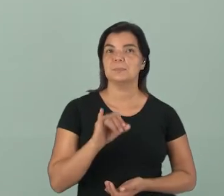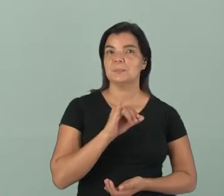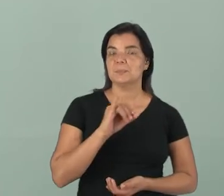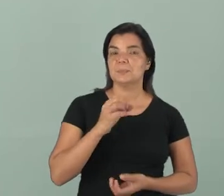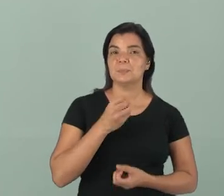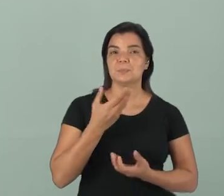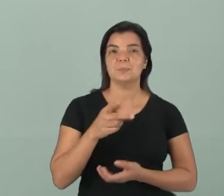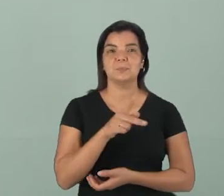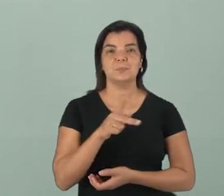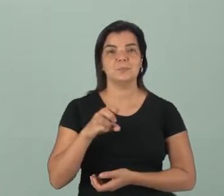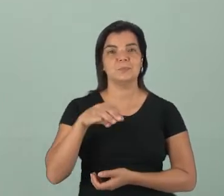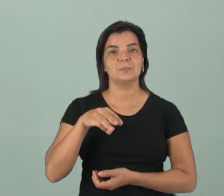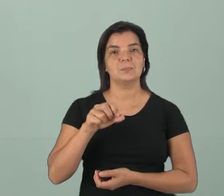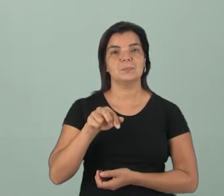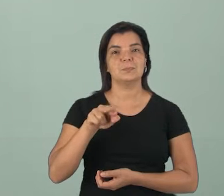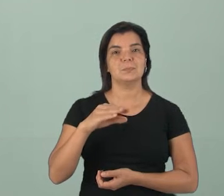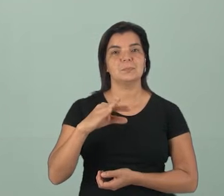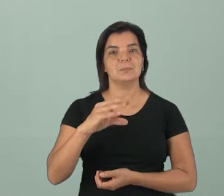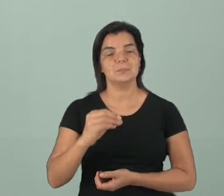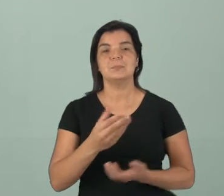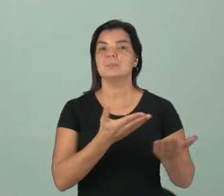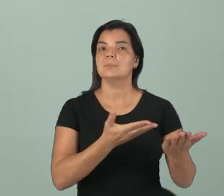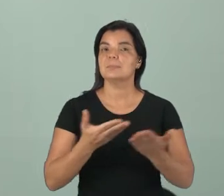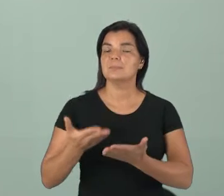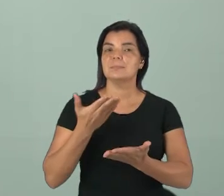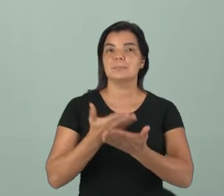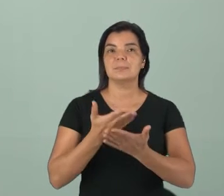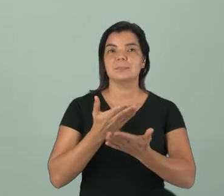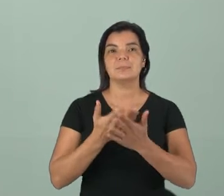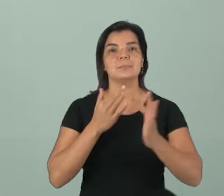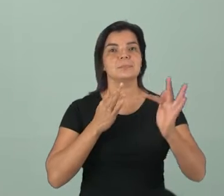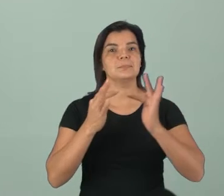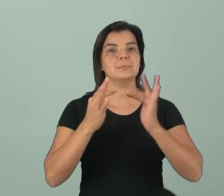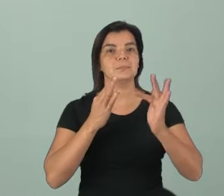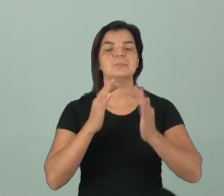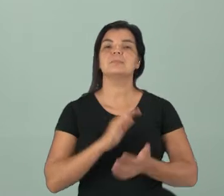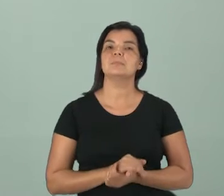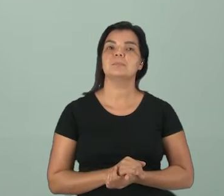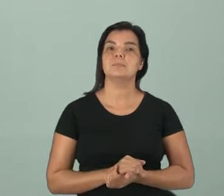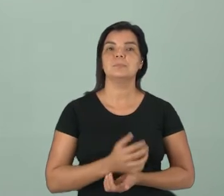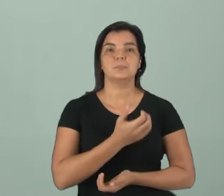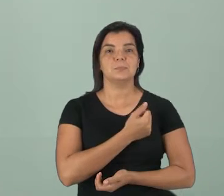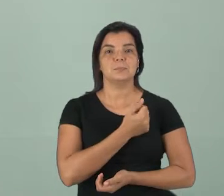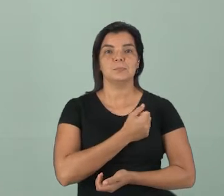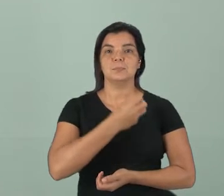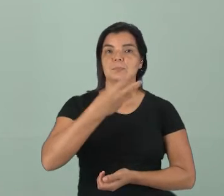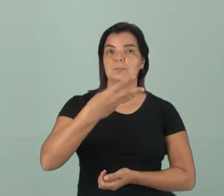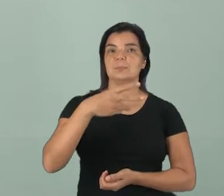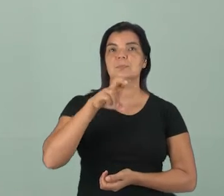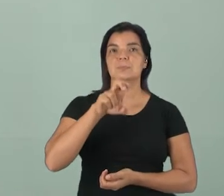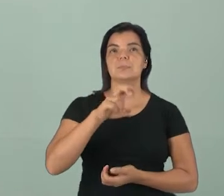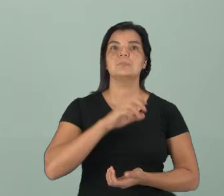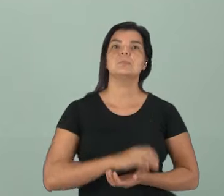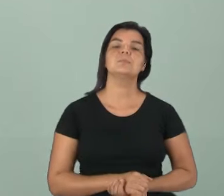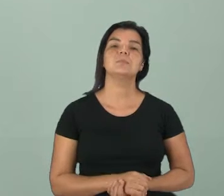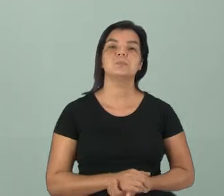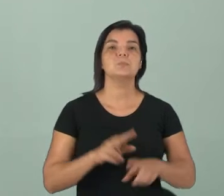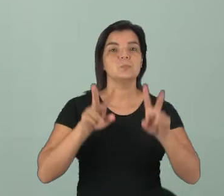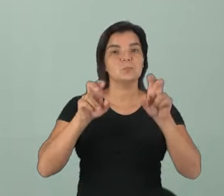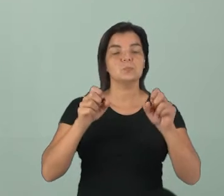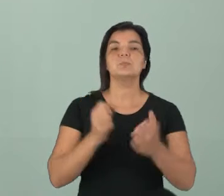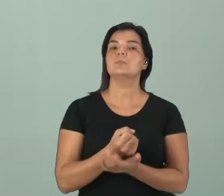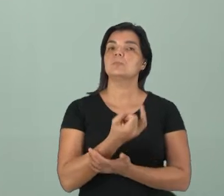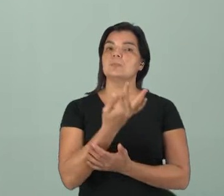Olá pessoal, eu sou o professor Márcio, sejam bem-vindos a mais uma aula de Física, né? Hoje nós estamos na aula de número 35, né? Com o tema